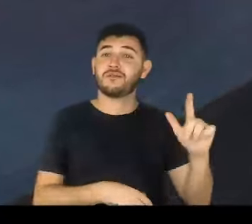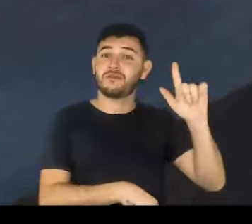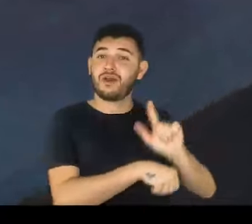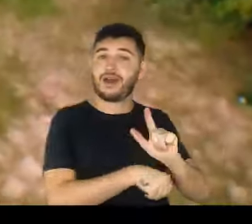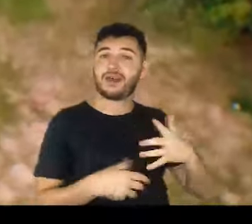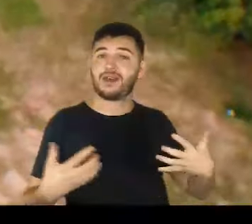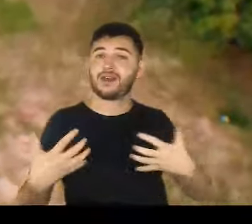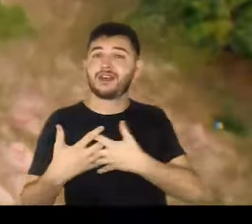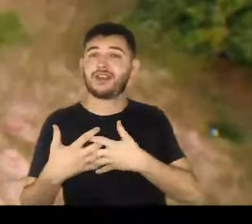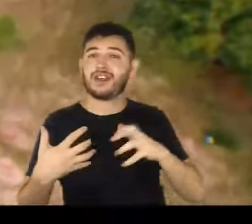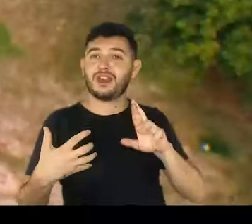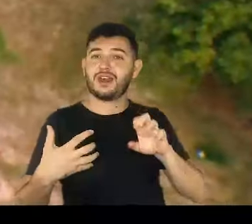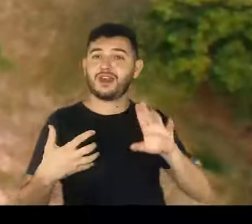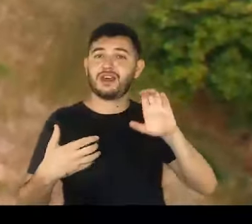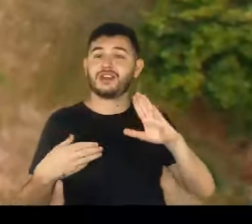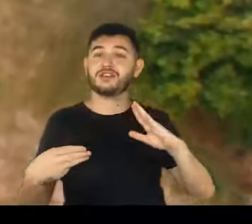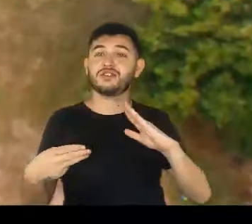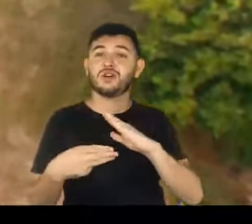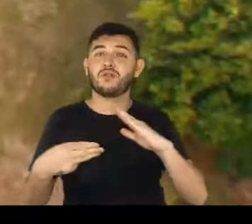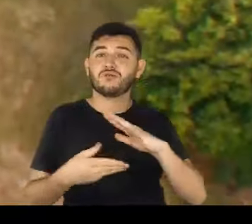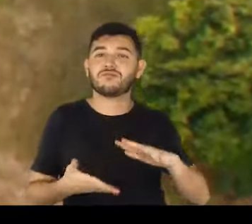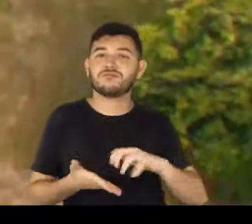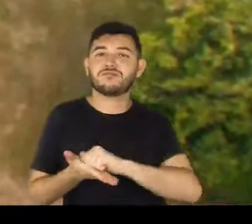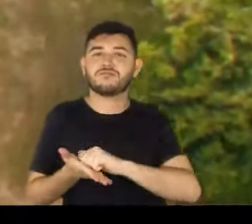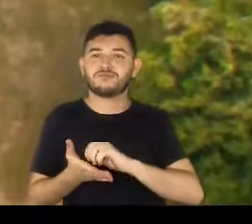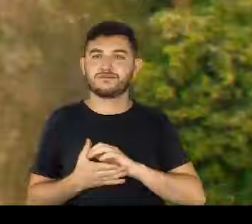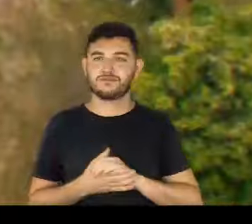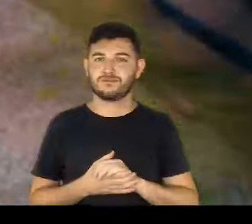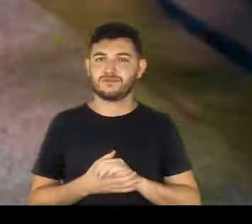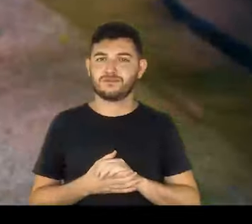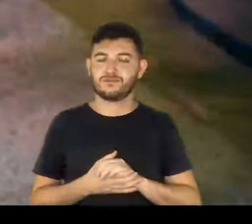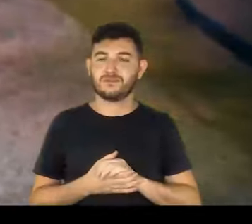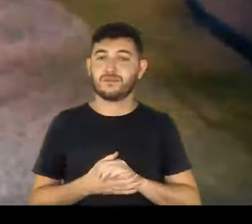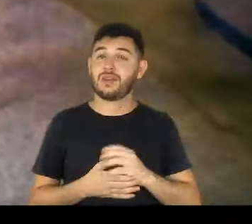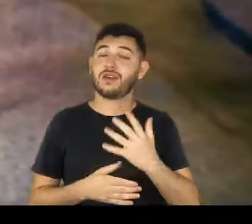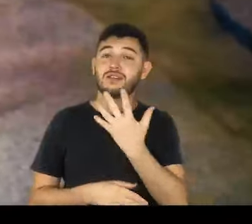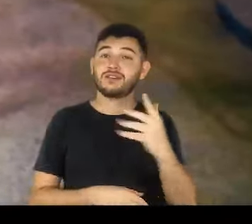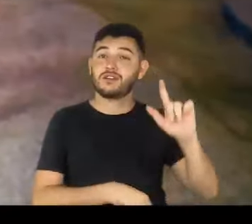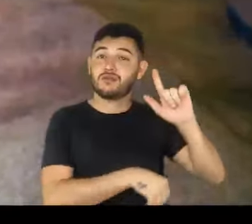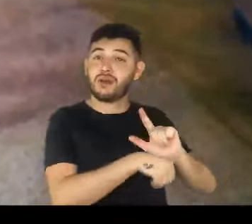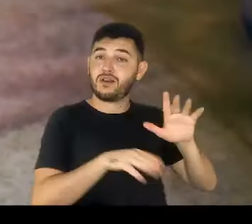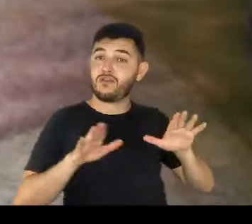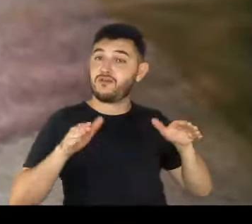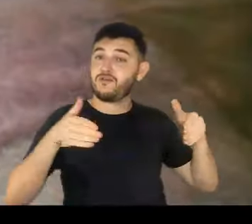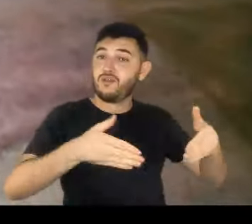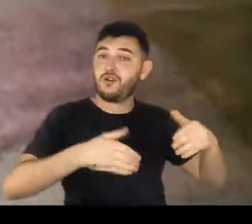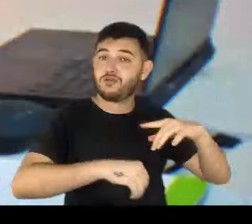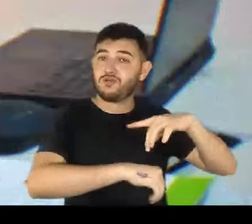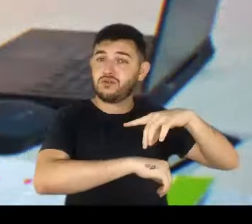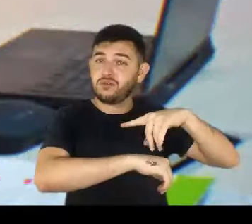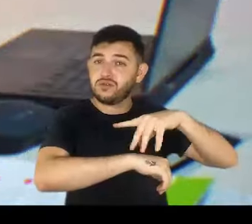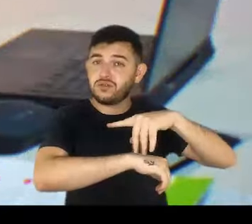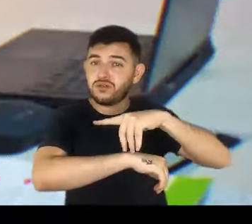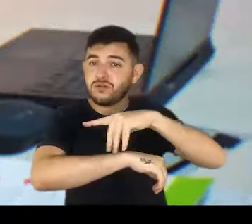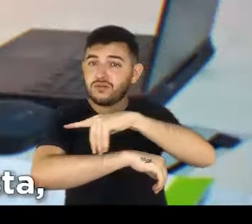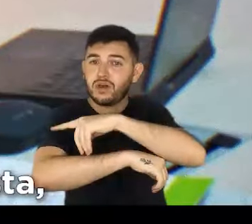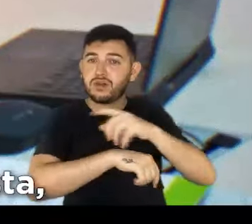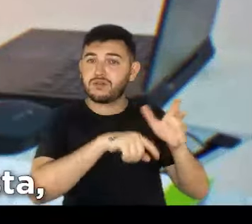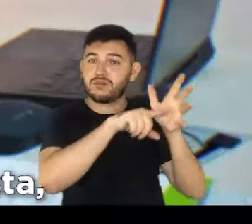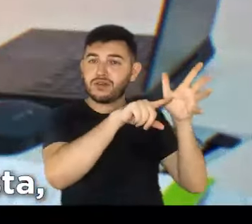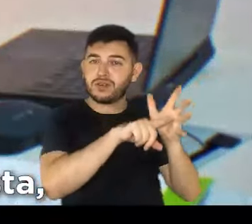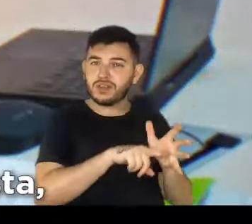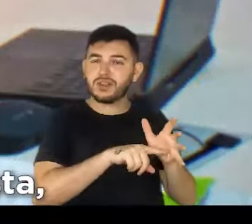da Unesco. O Geoparque Uberaba, na verdade, o foco dele é em cima da paleontologia. Então, participou desse projeto